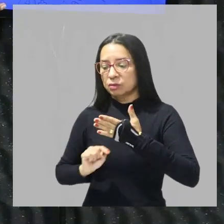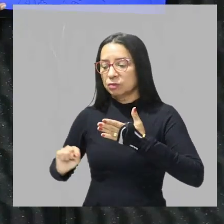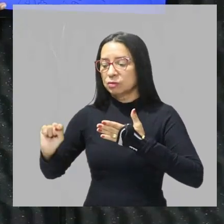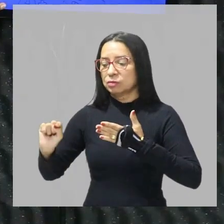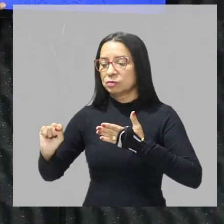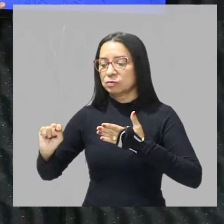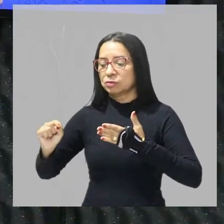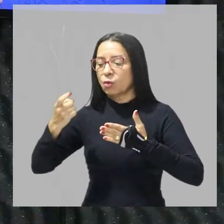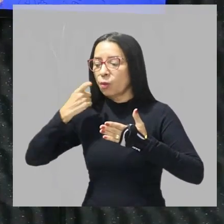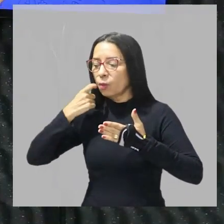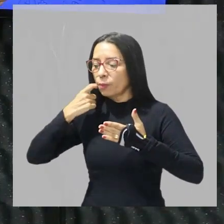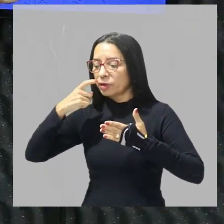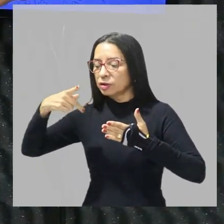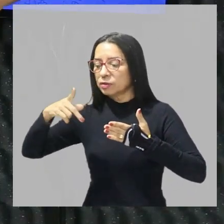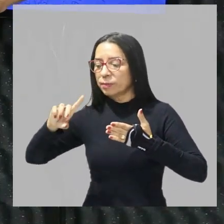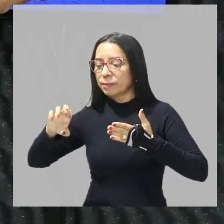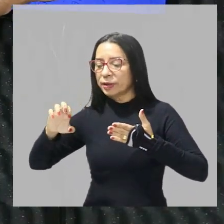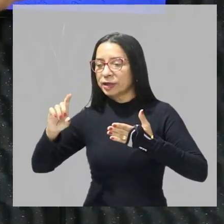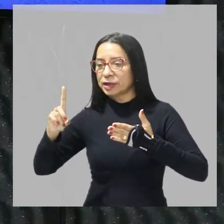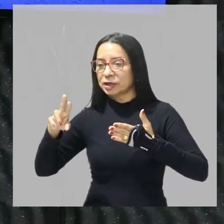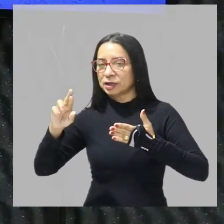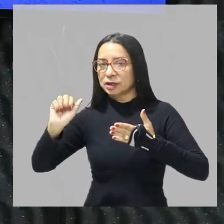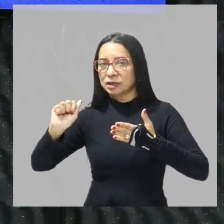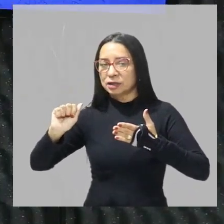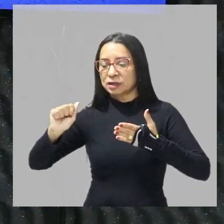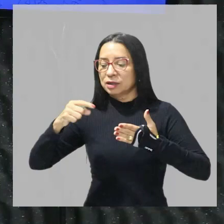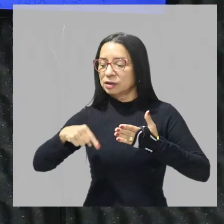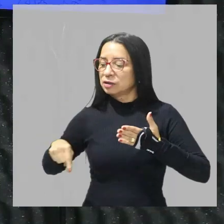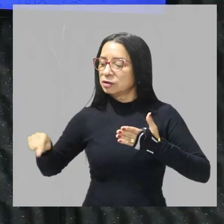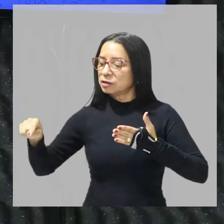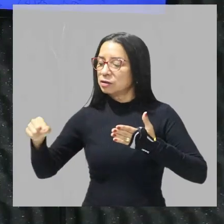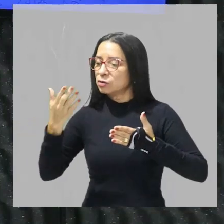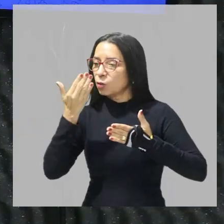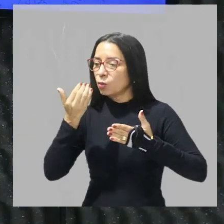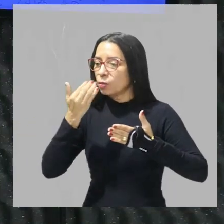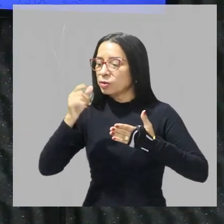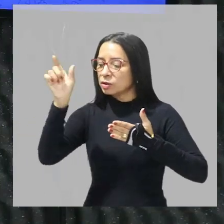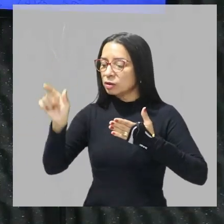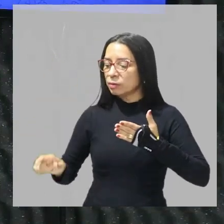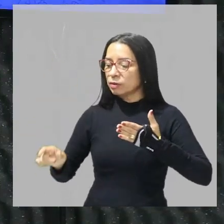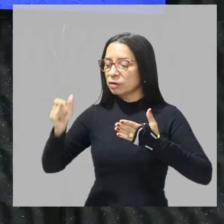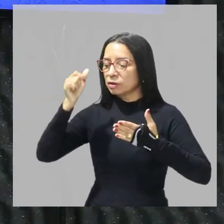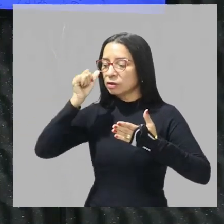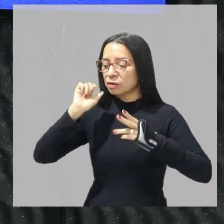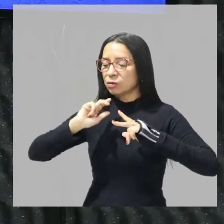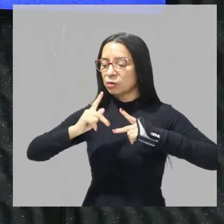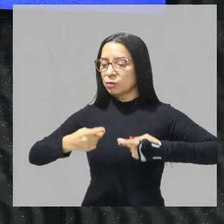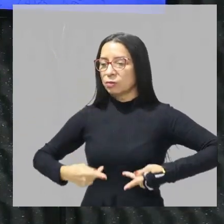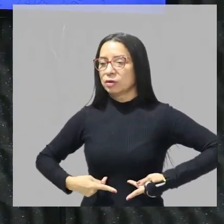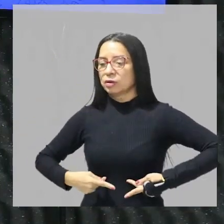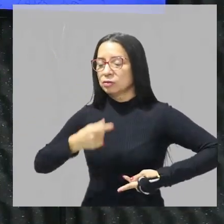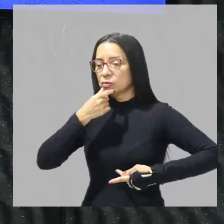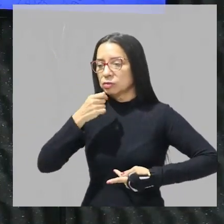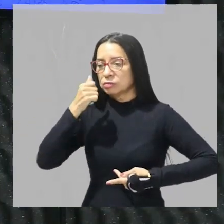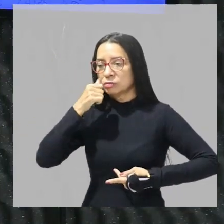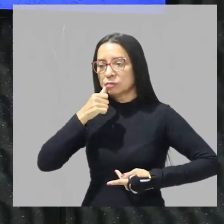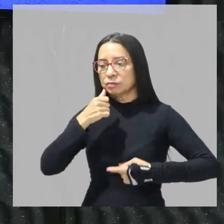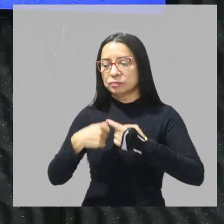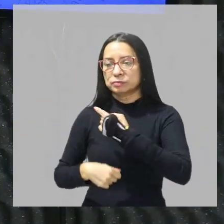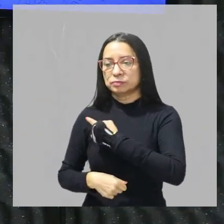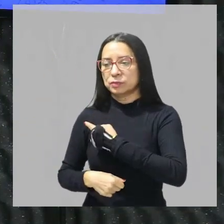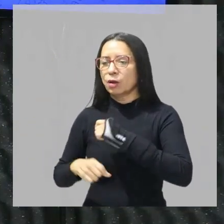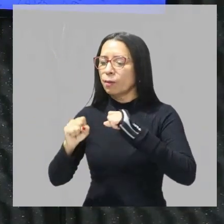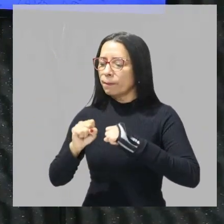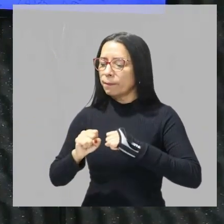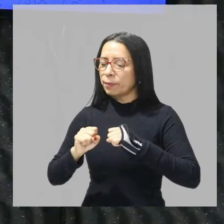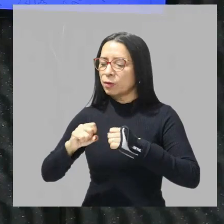esse peixe-pedra, que serve de alimento para esta meninazinha aqui, né? Que é um ser humano. Mas eu posso também seguir nesse sentido, ó.